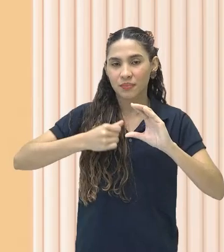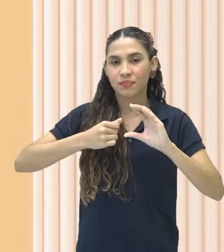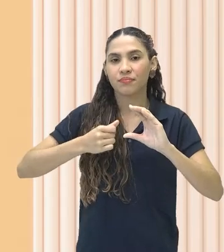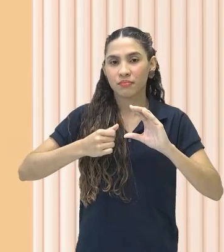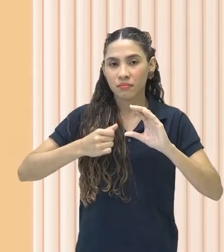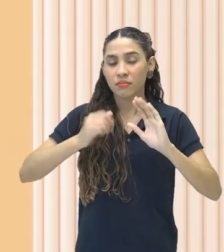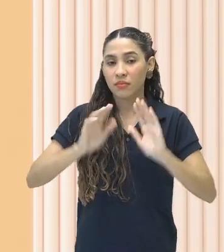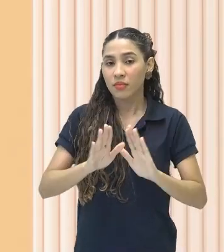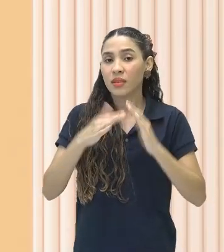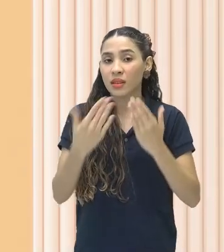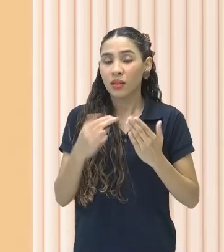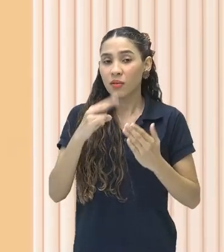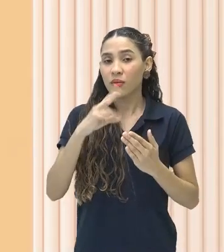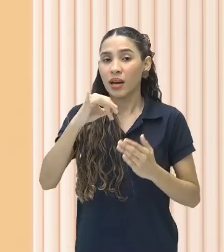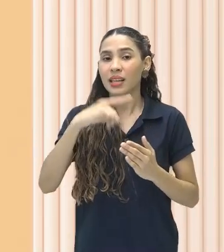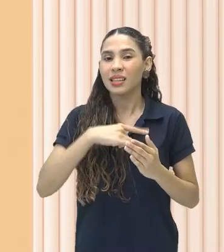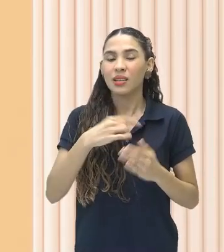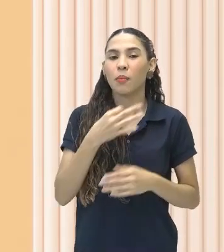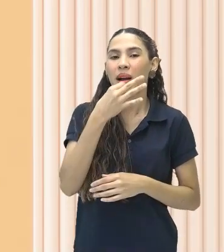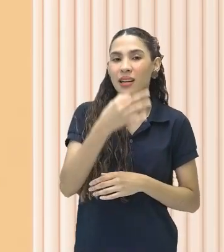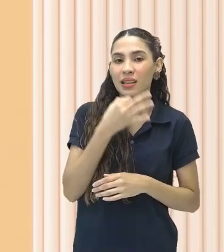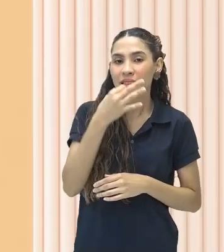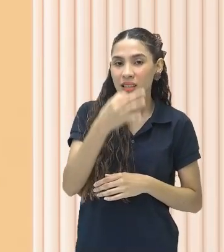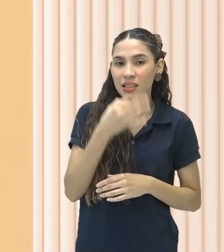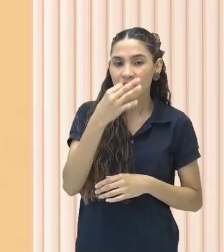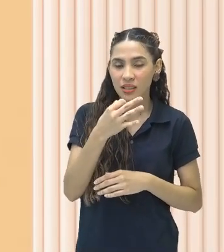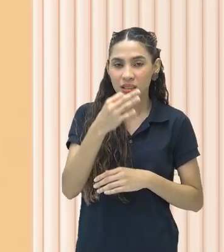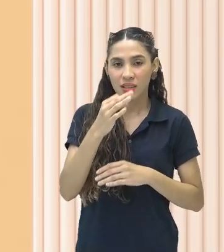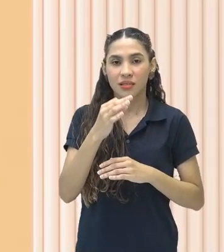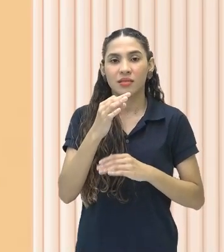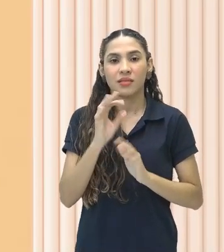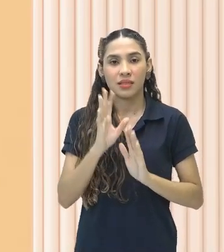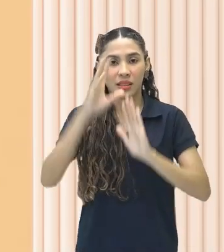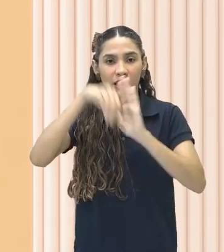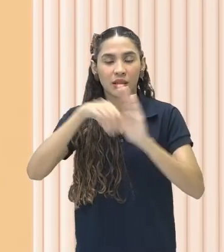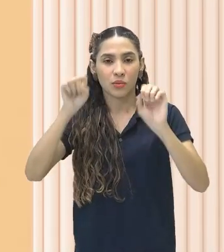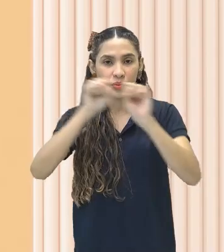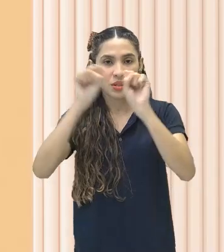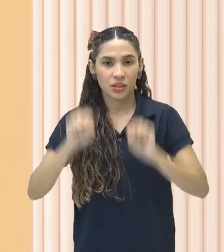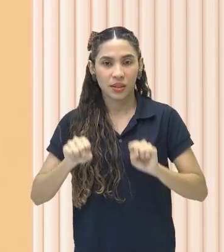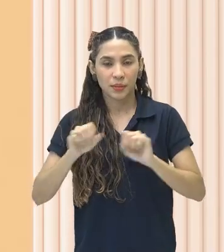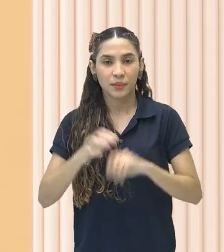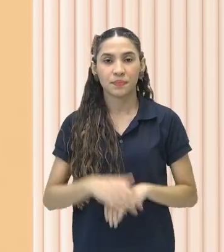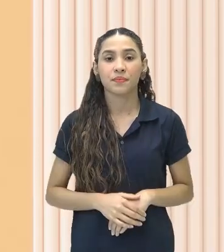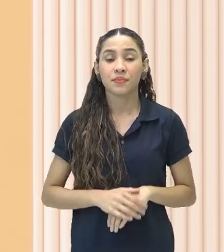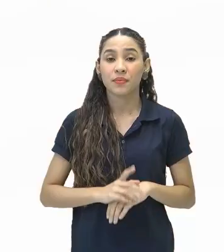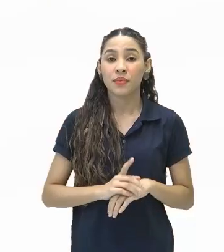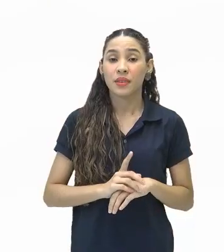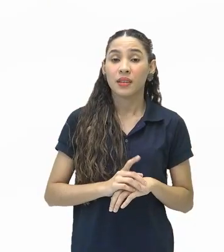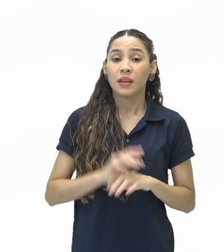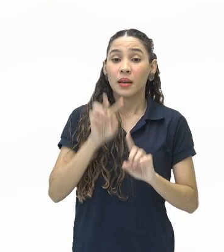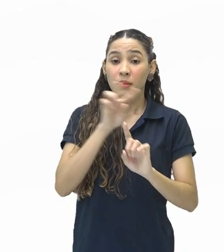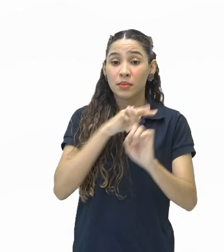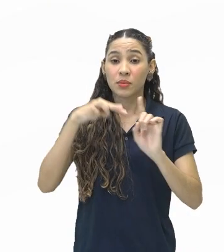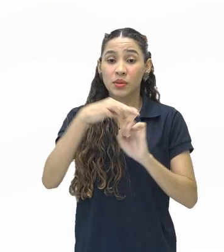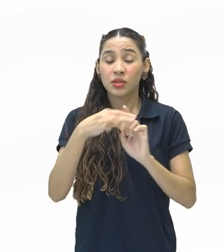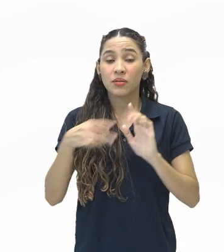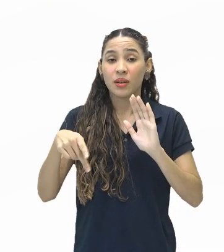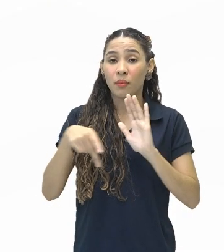né? Então, aí que vai estar essa crítica, né, dentro desse sistema. E nós vamos olhar a